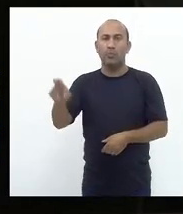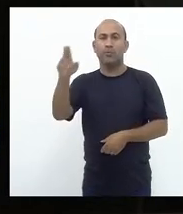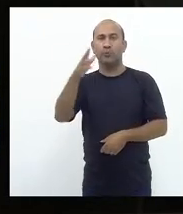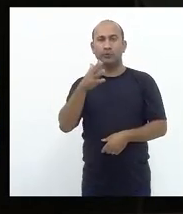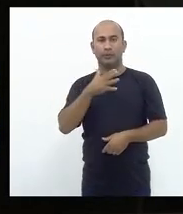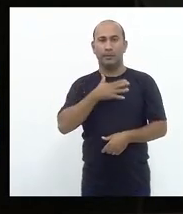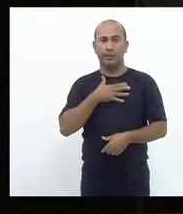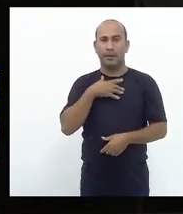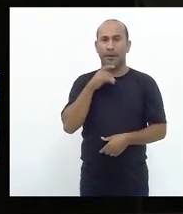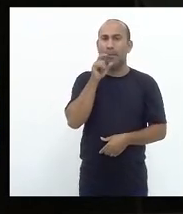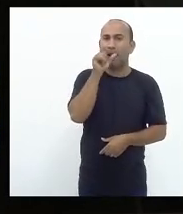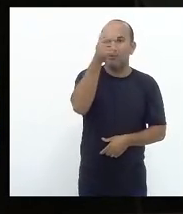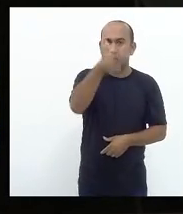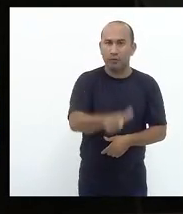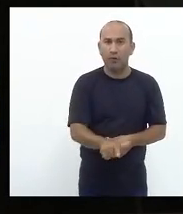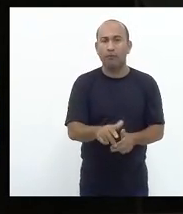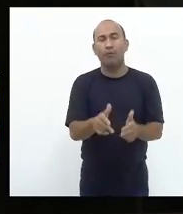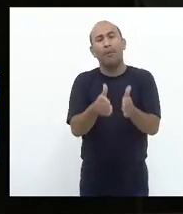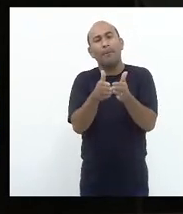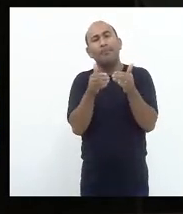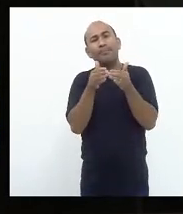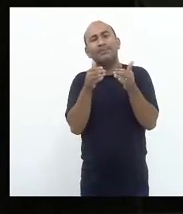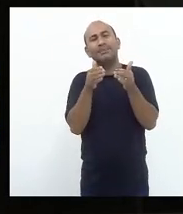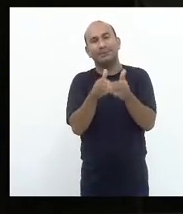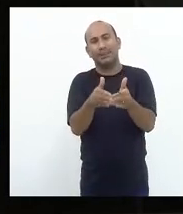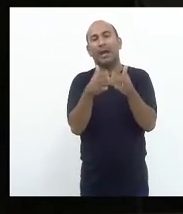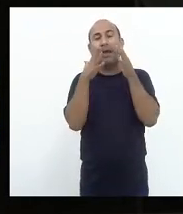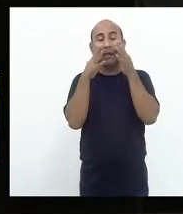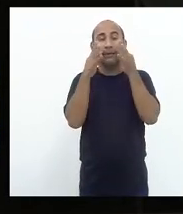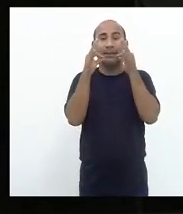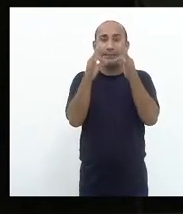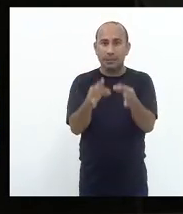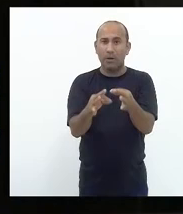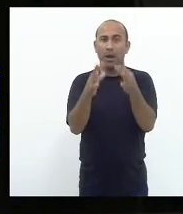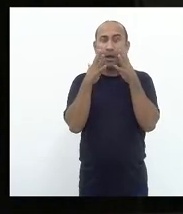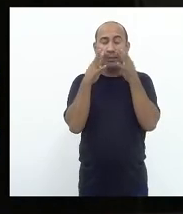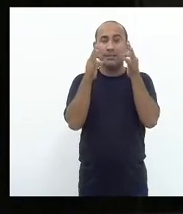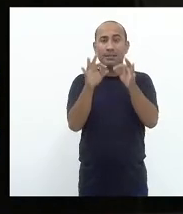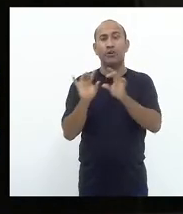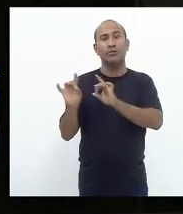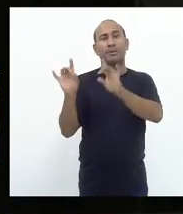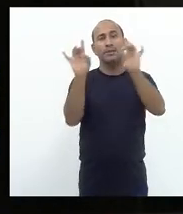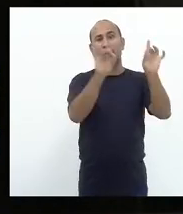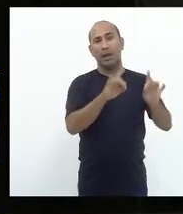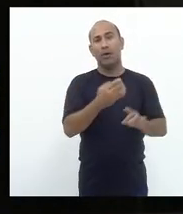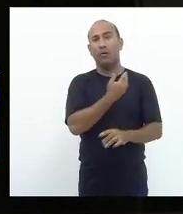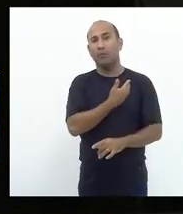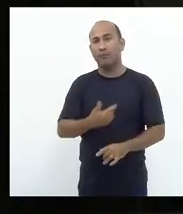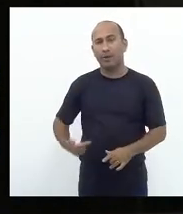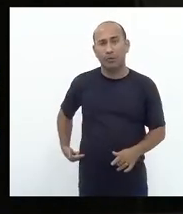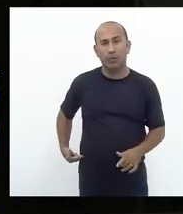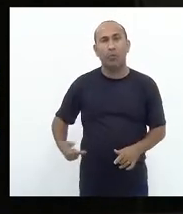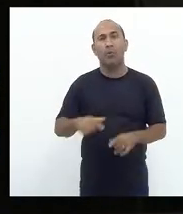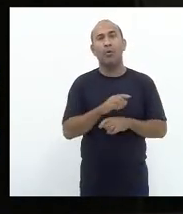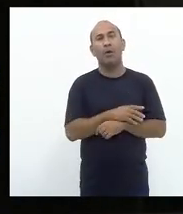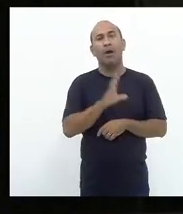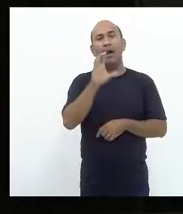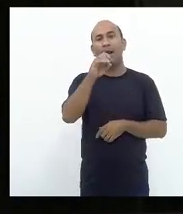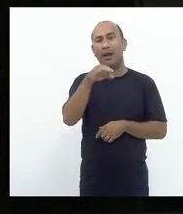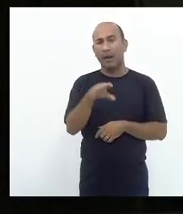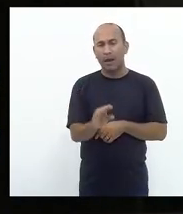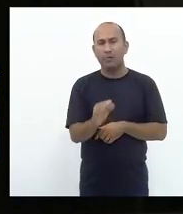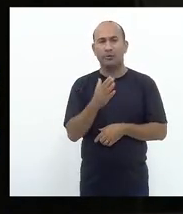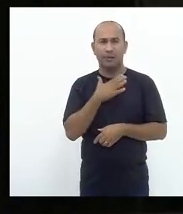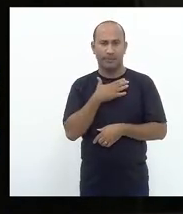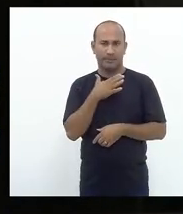palavra, mais uma vez, é para pedir atenção, uma atenção especial do governador Cláudio Castro para a minha baixada,